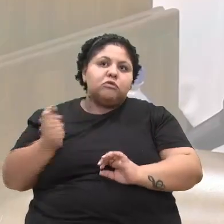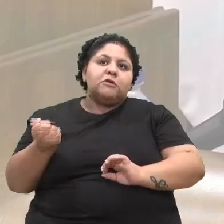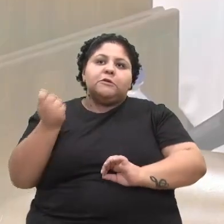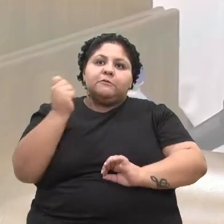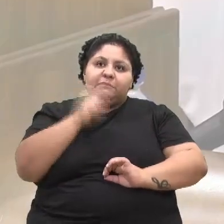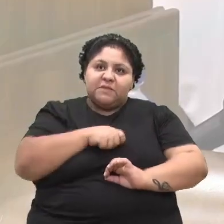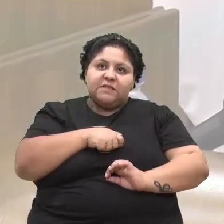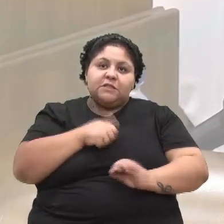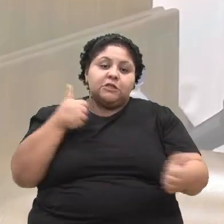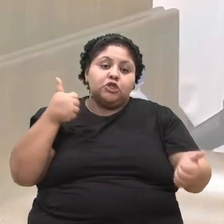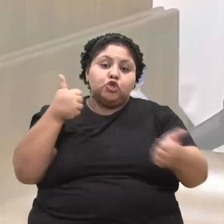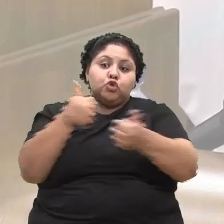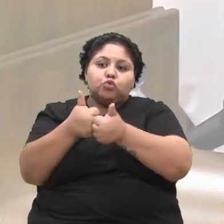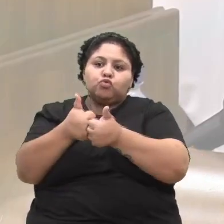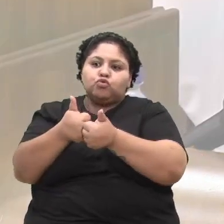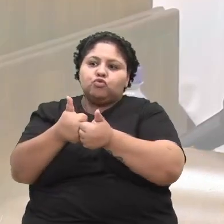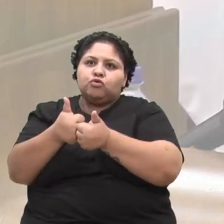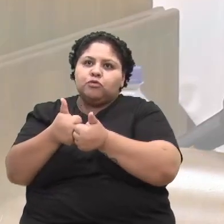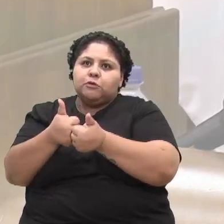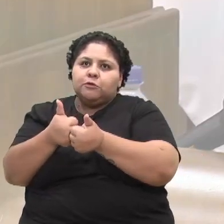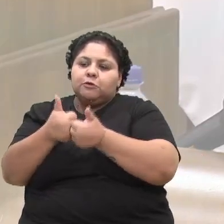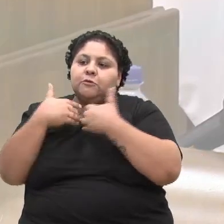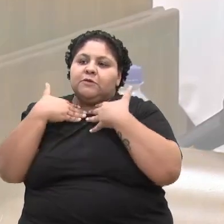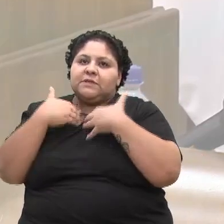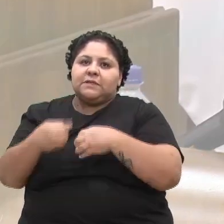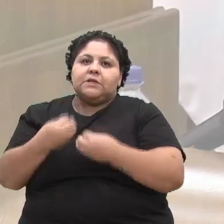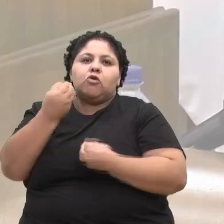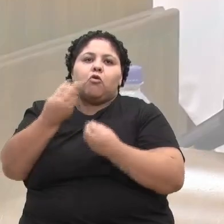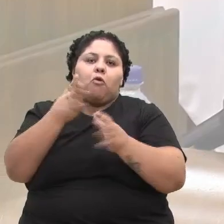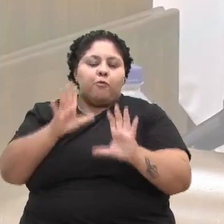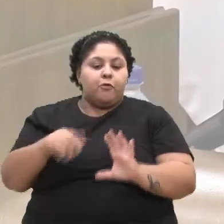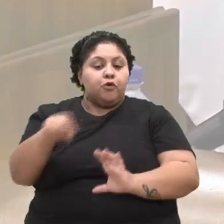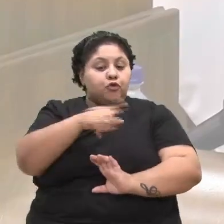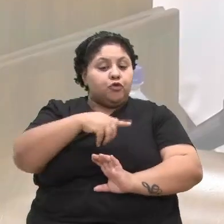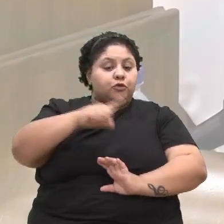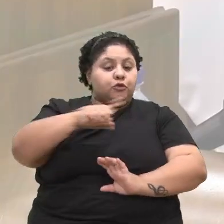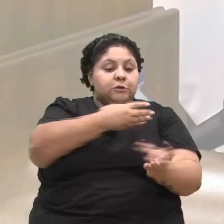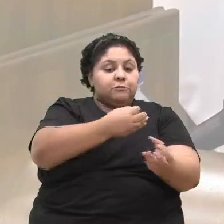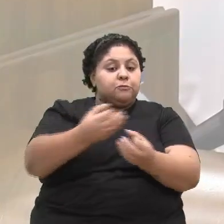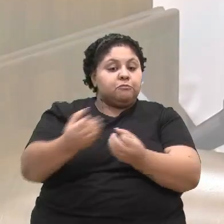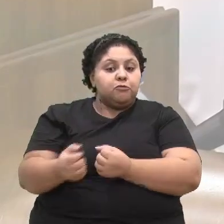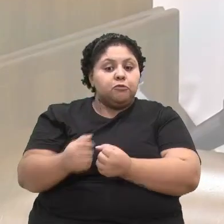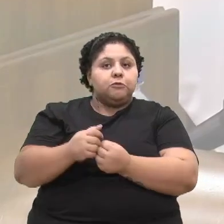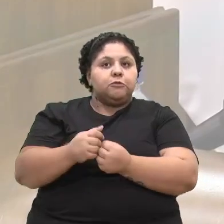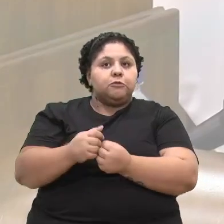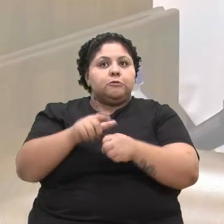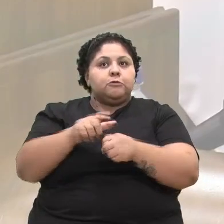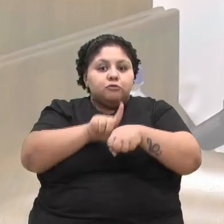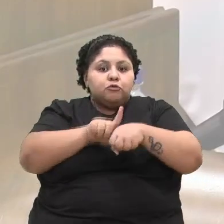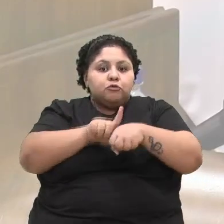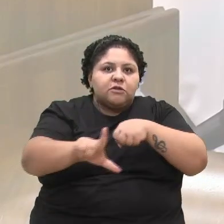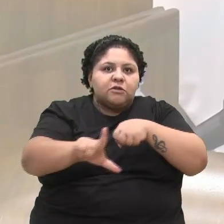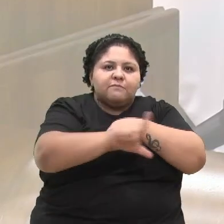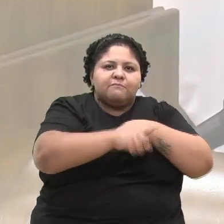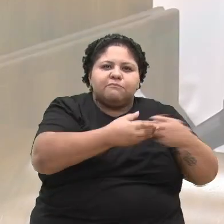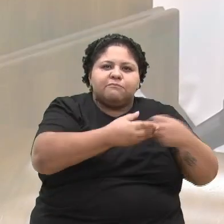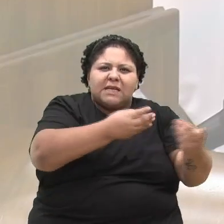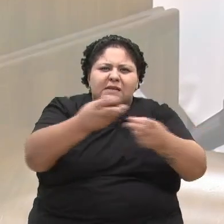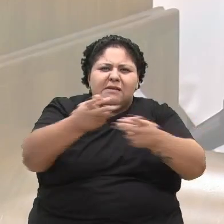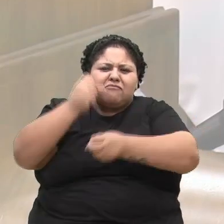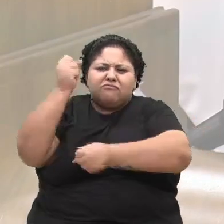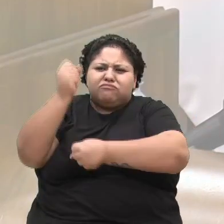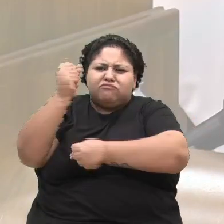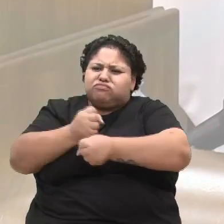às secretarias. De que forma? Nós temos muitos loteamentos que há anos, décadas,